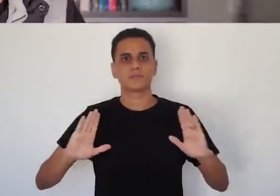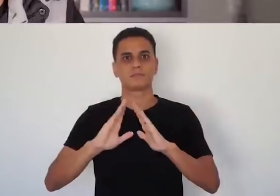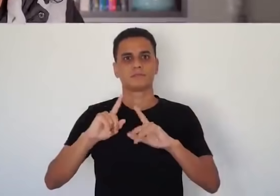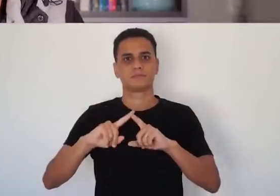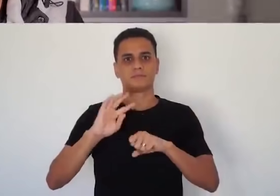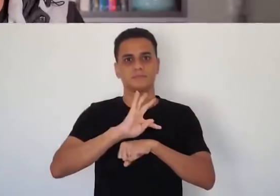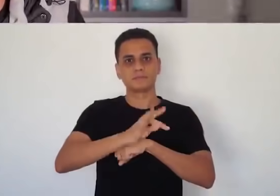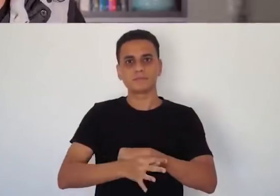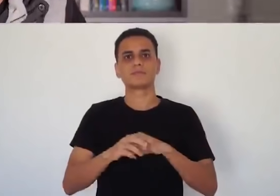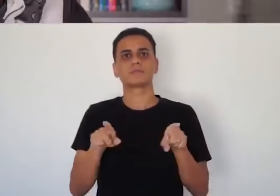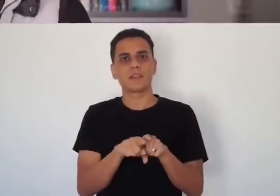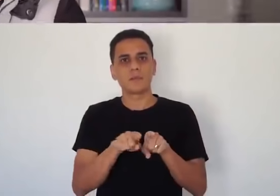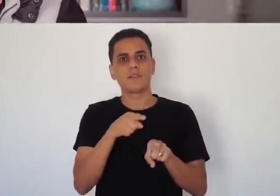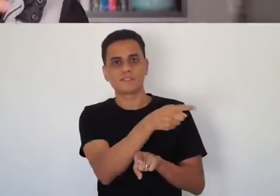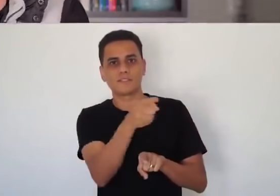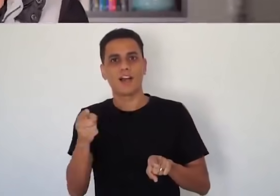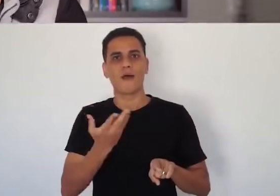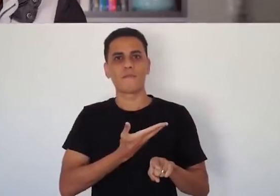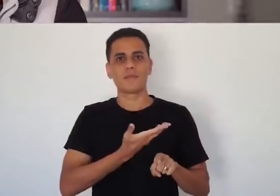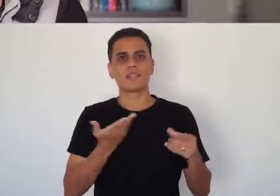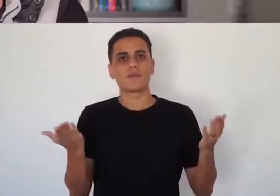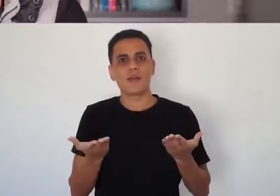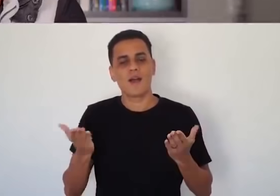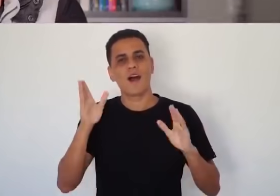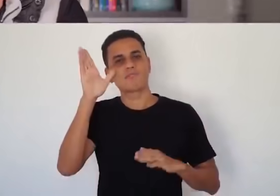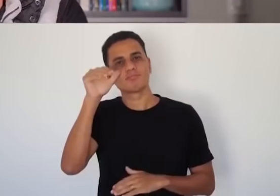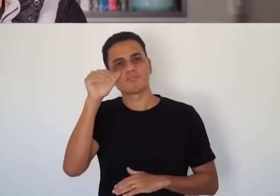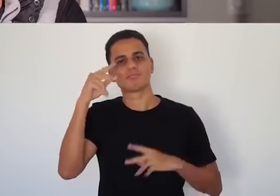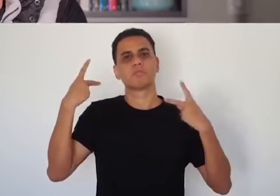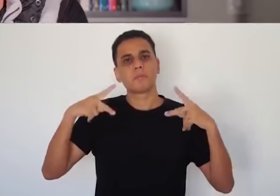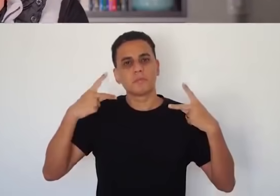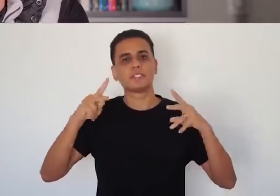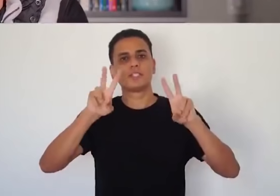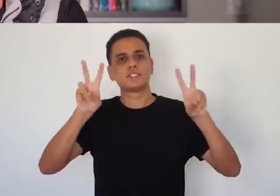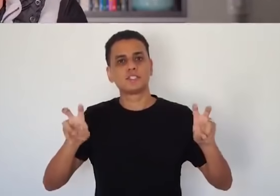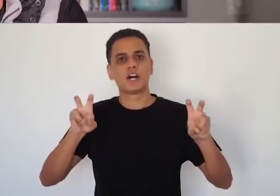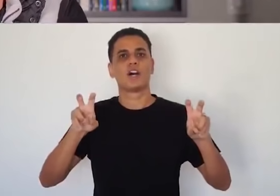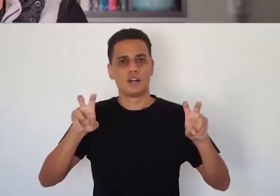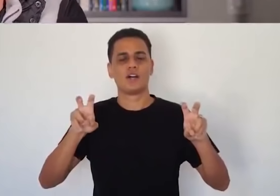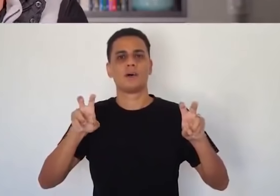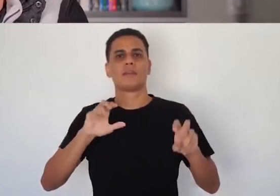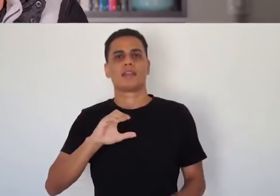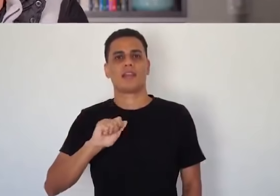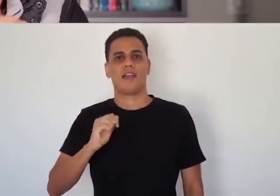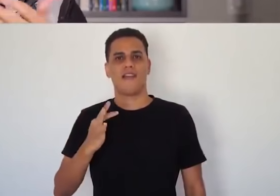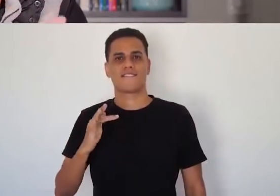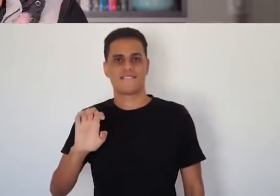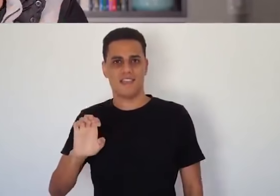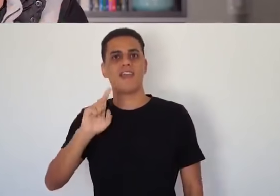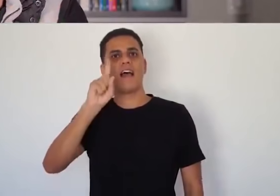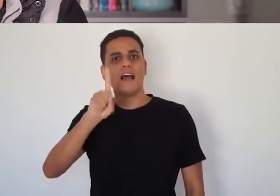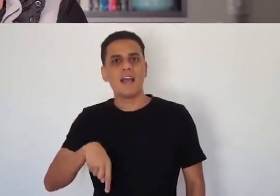Olá, querida Igreja Monte Serra e amigos que se conectam conosco em mais uma reflexão da nossa campanha Café. Nós